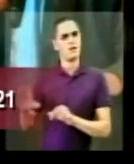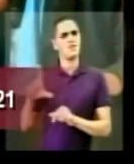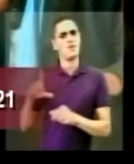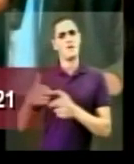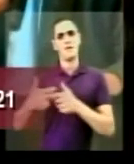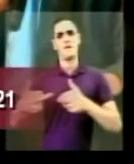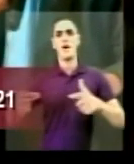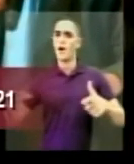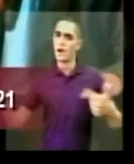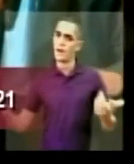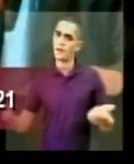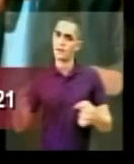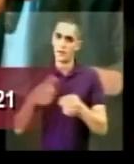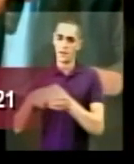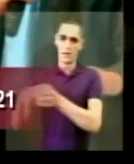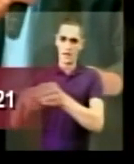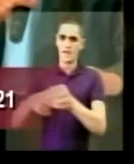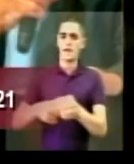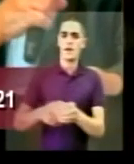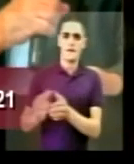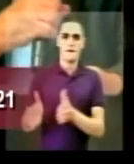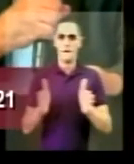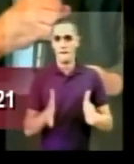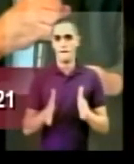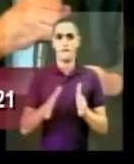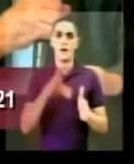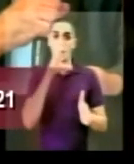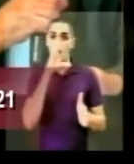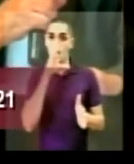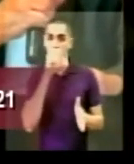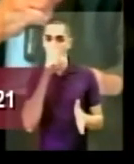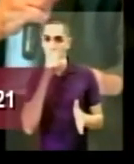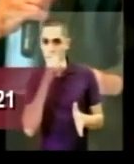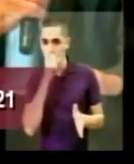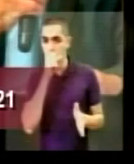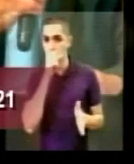algumas no